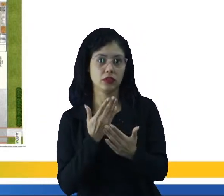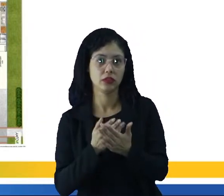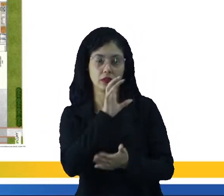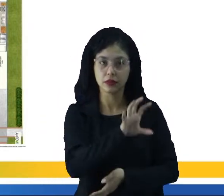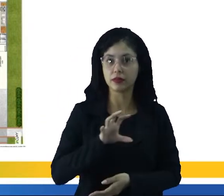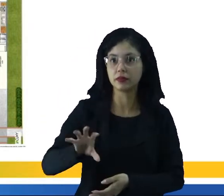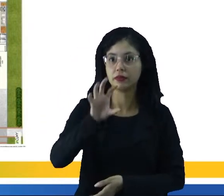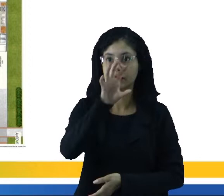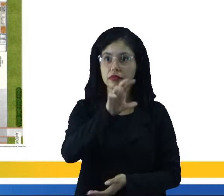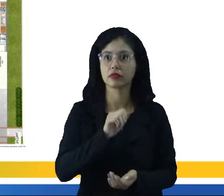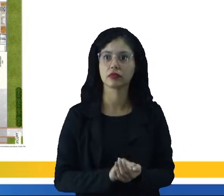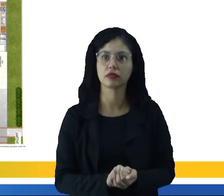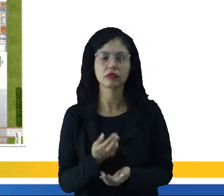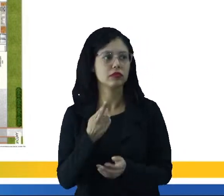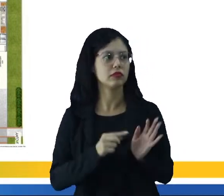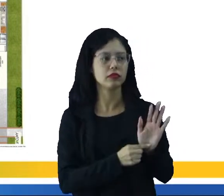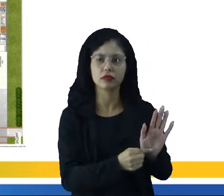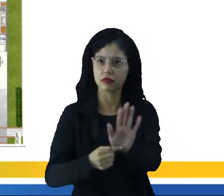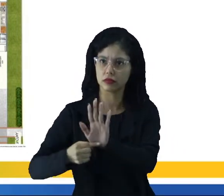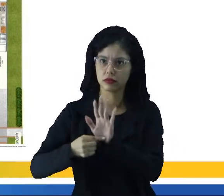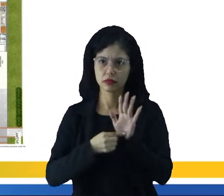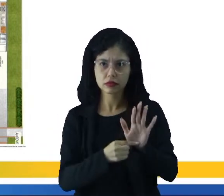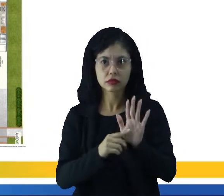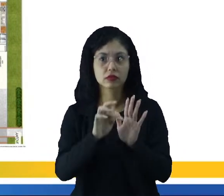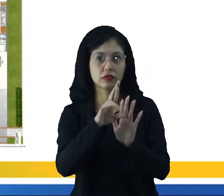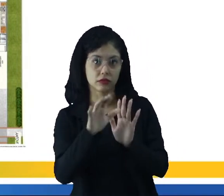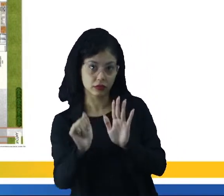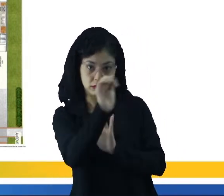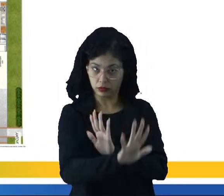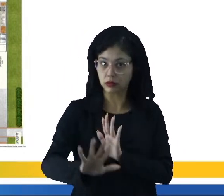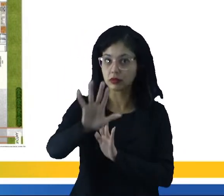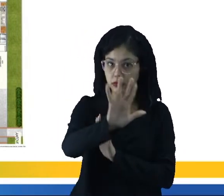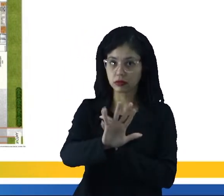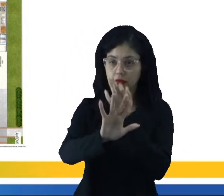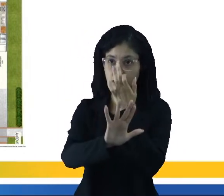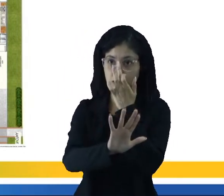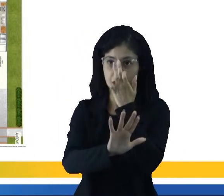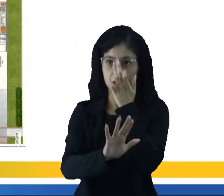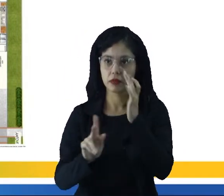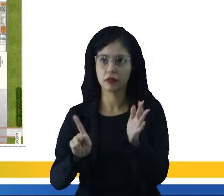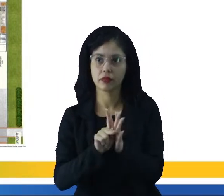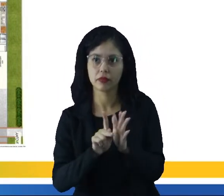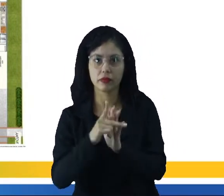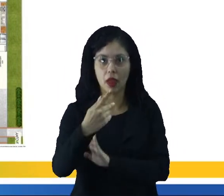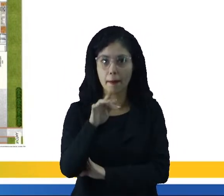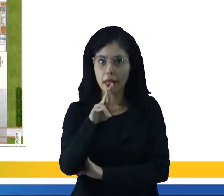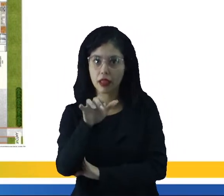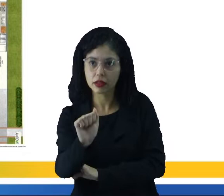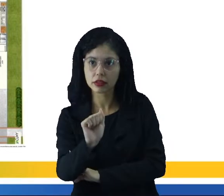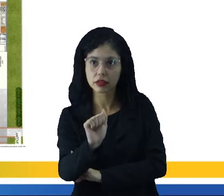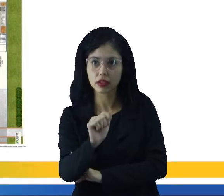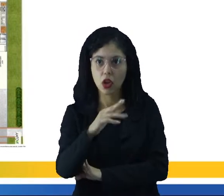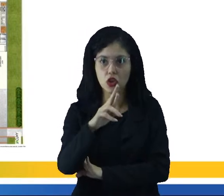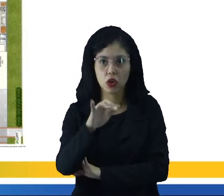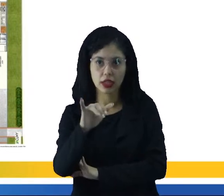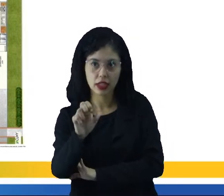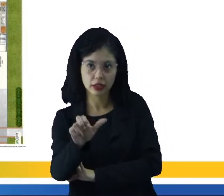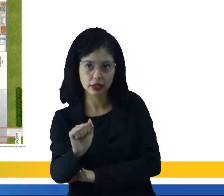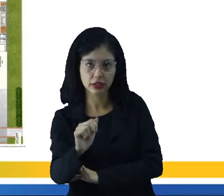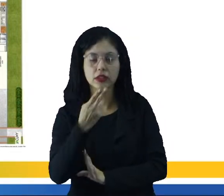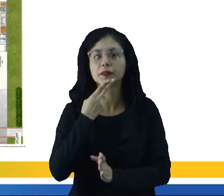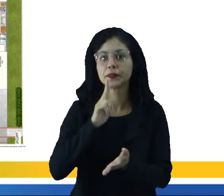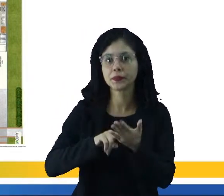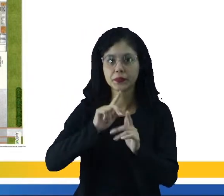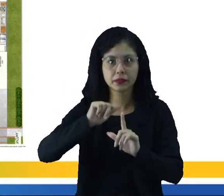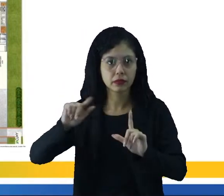estudo dos mapas e representações cartográficas em geral, incluindo plantas, croquis e